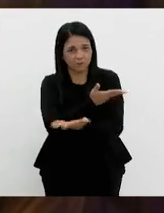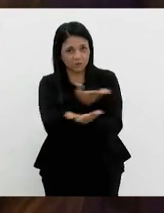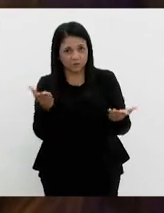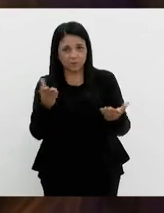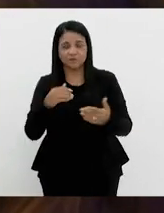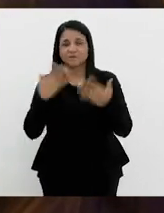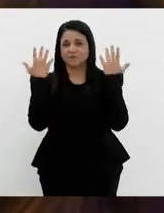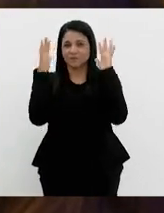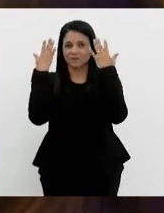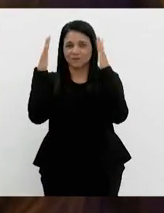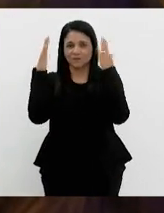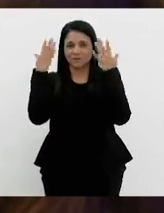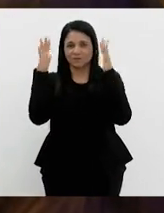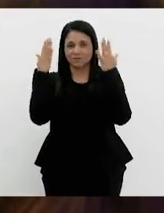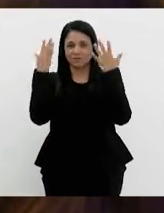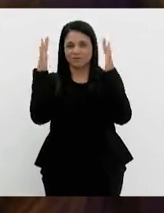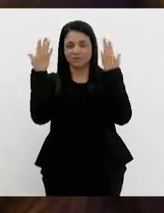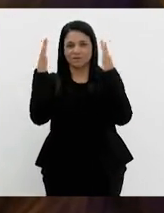todos